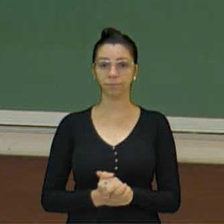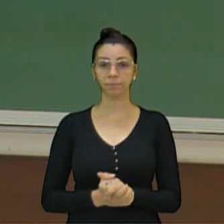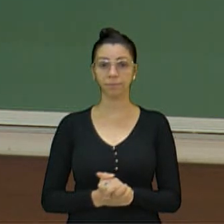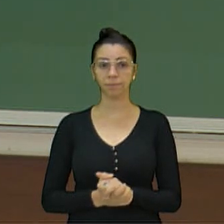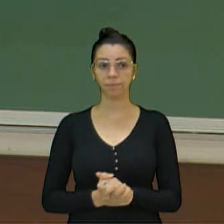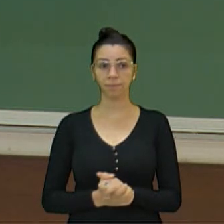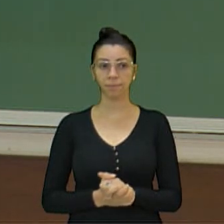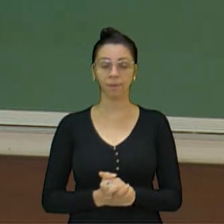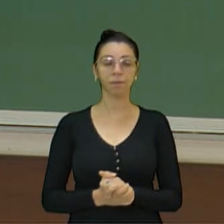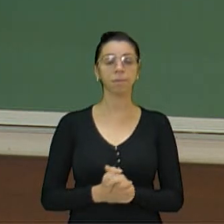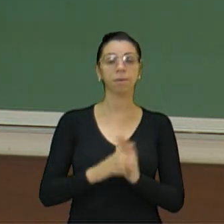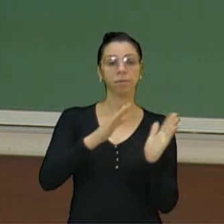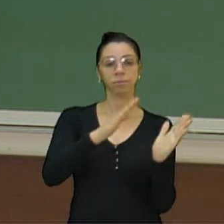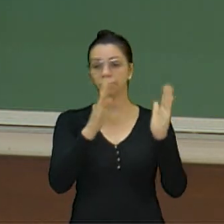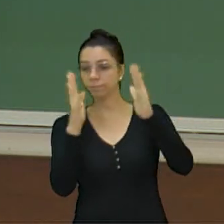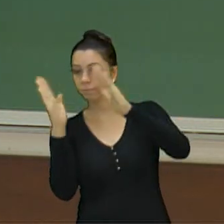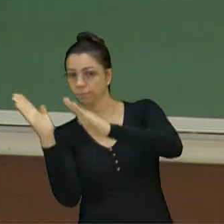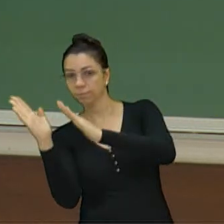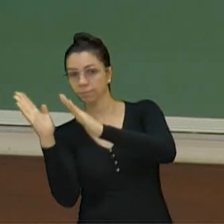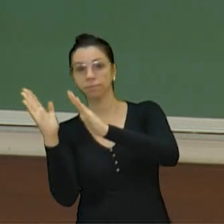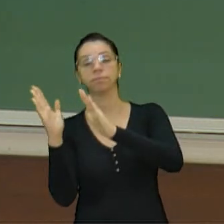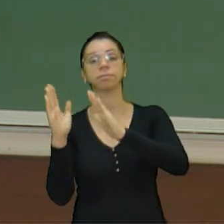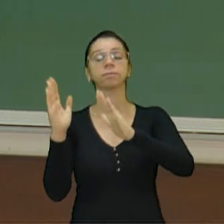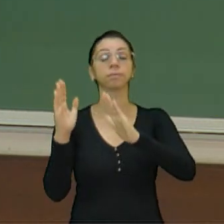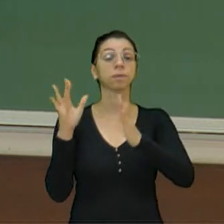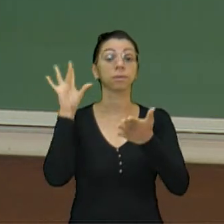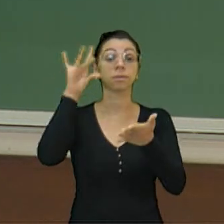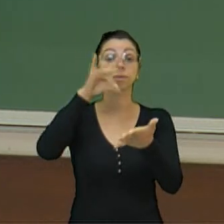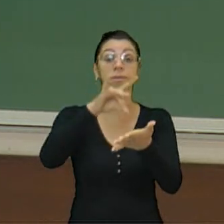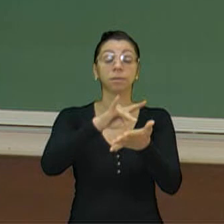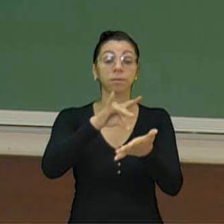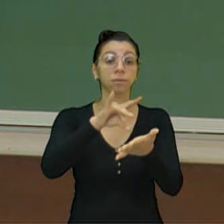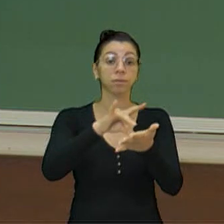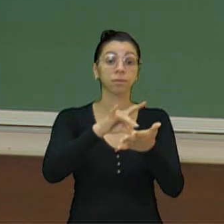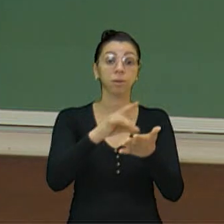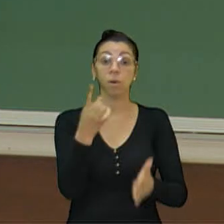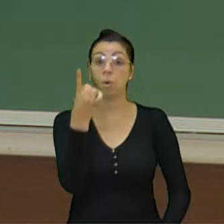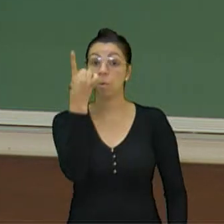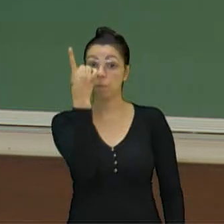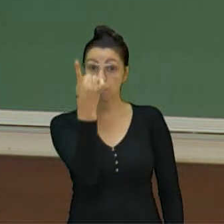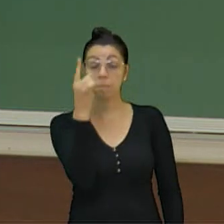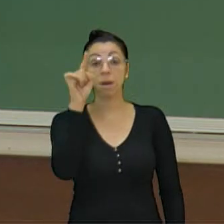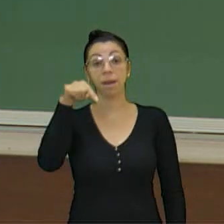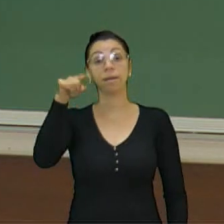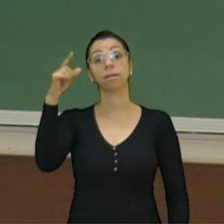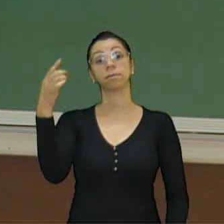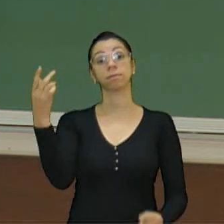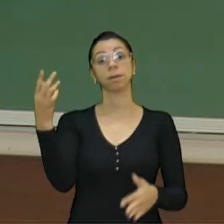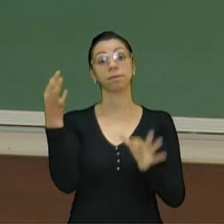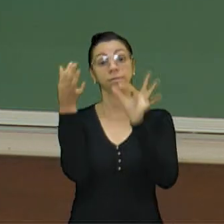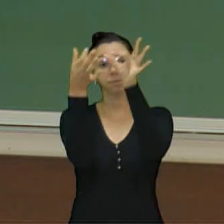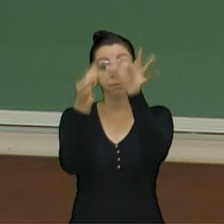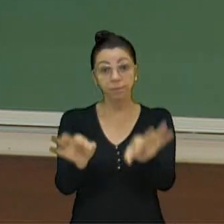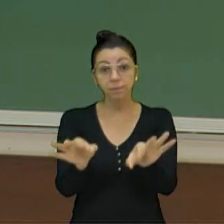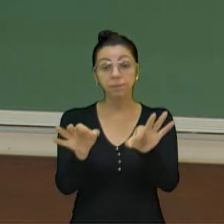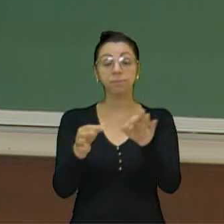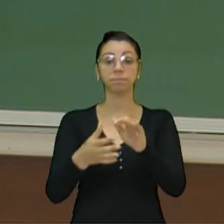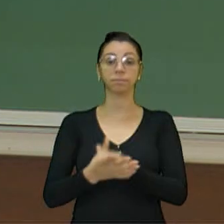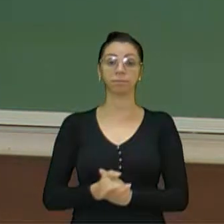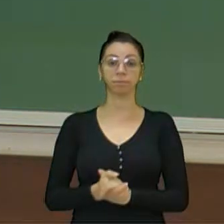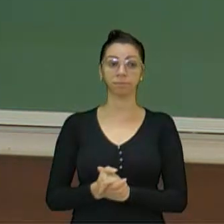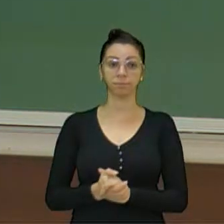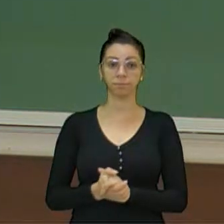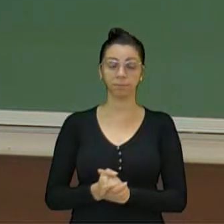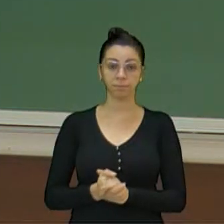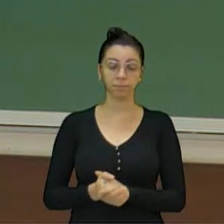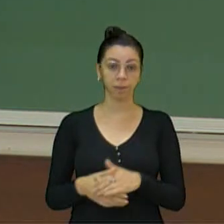em itálico, né? Então, assim, na verdade, uma delas só é a correta. Na hora, eu preciso